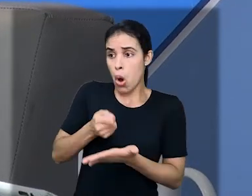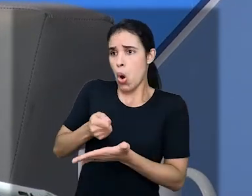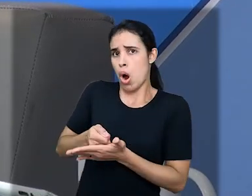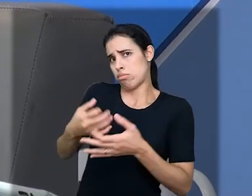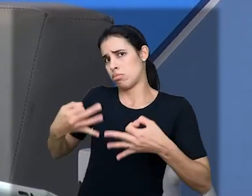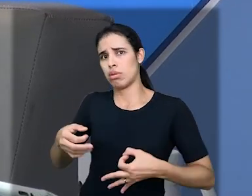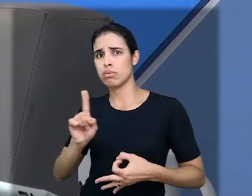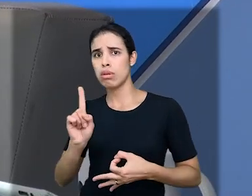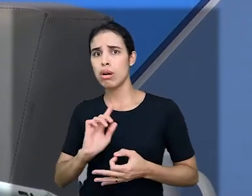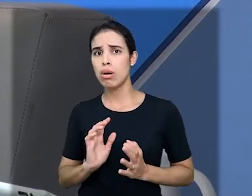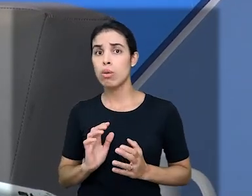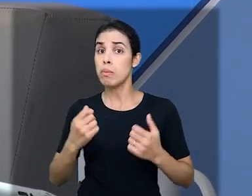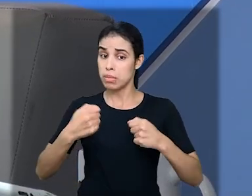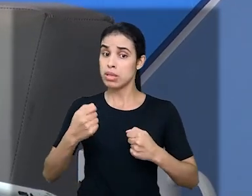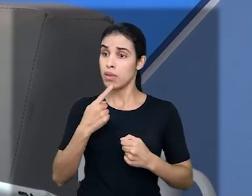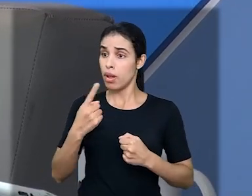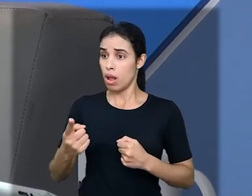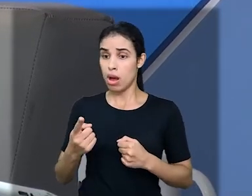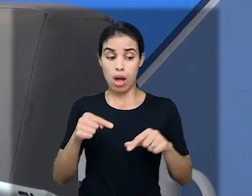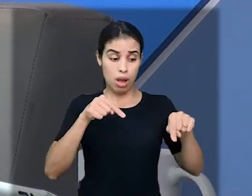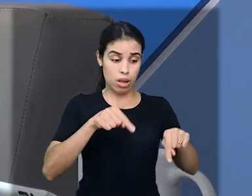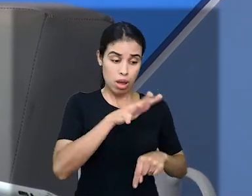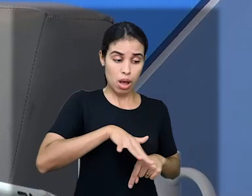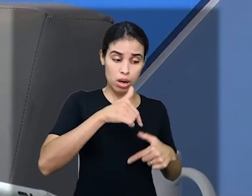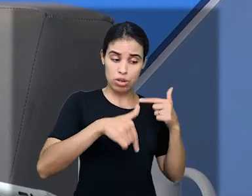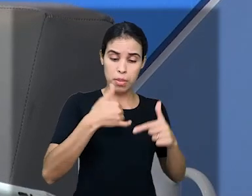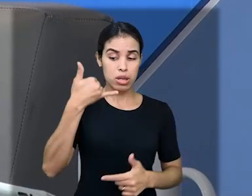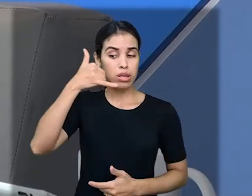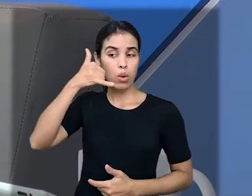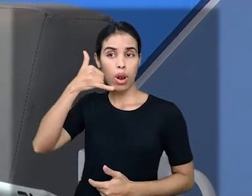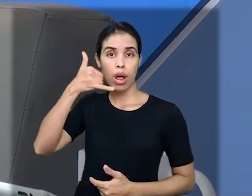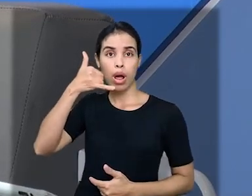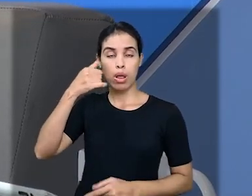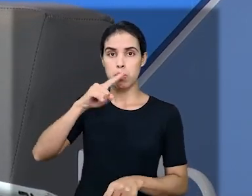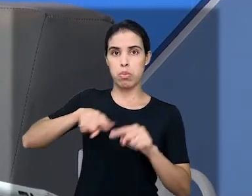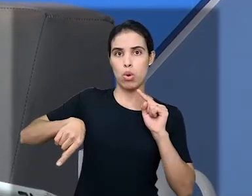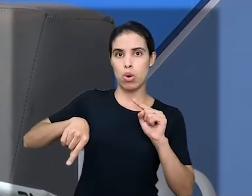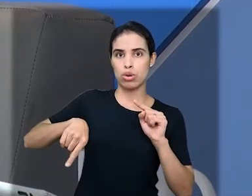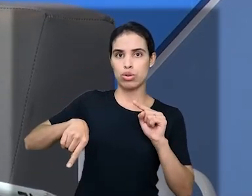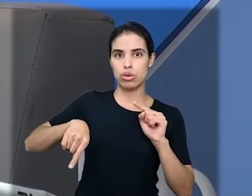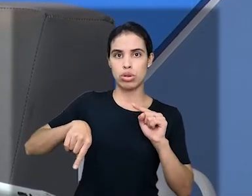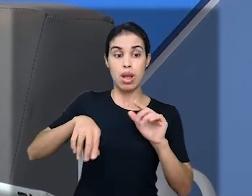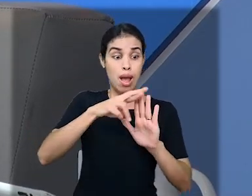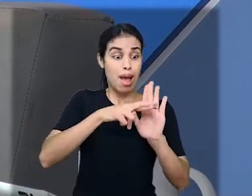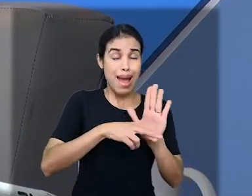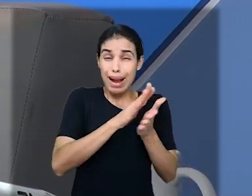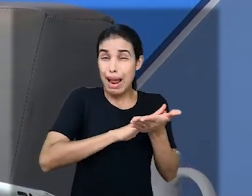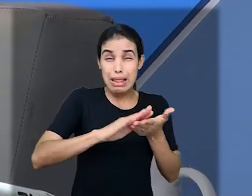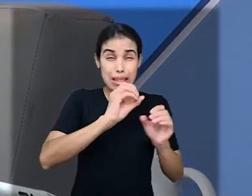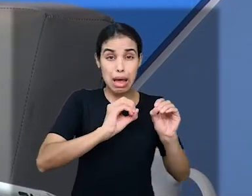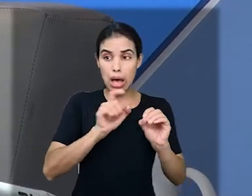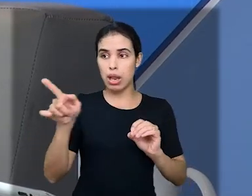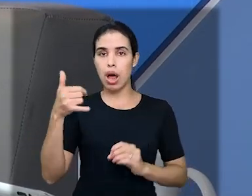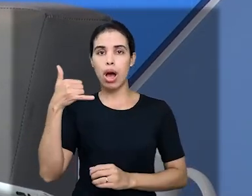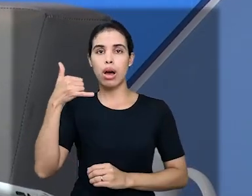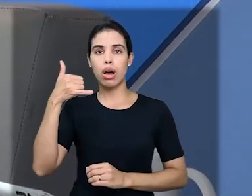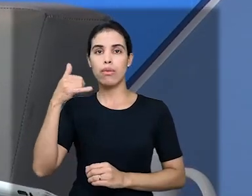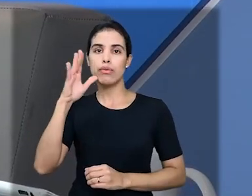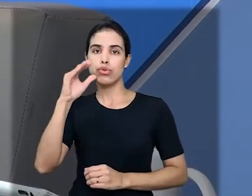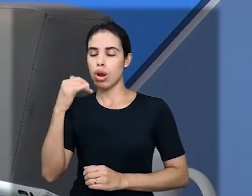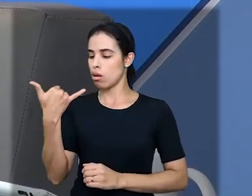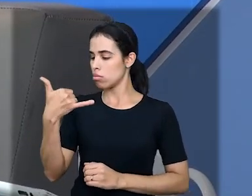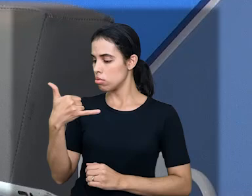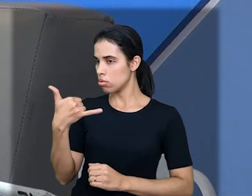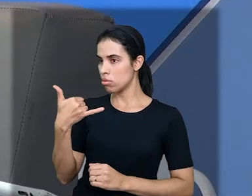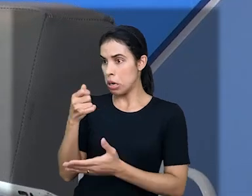de ter uma regra dizendo que naquele ambiente não pode mexer no celular. Se não tiver essa regra, você não pode punir o empregado que está mexendo no celular. Em nenhum